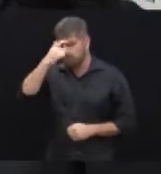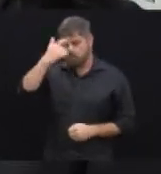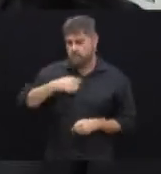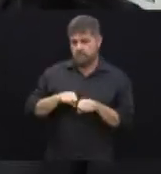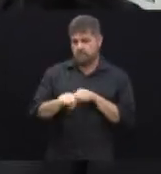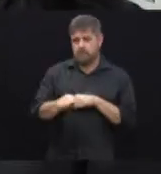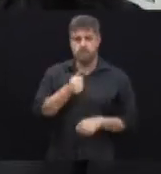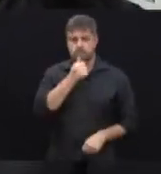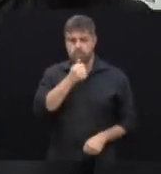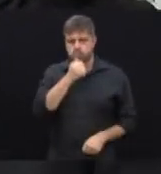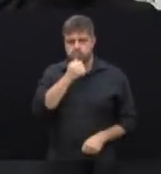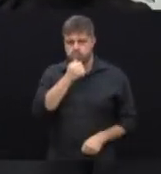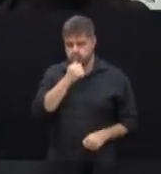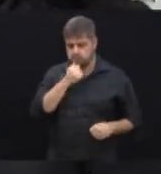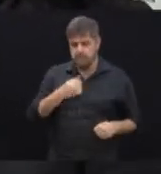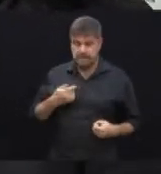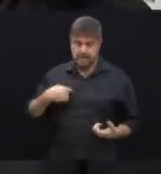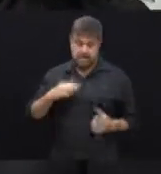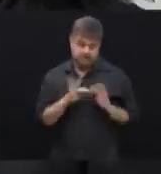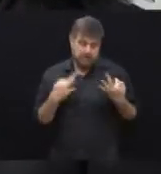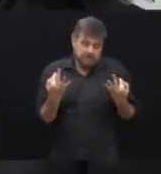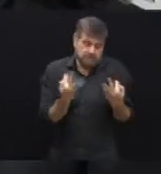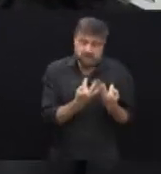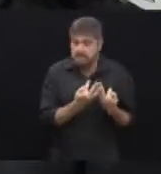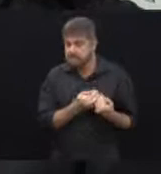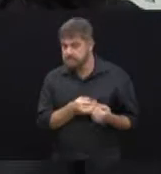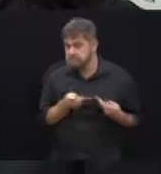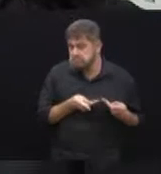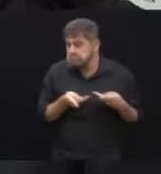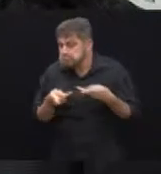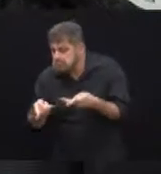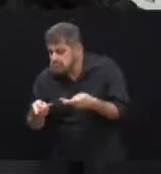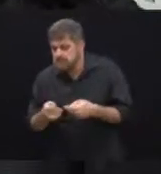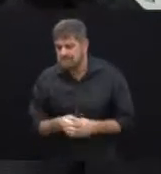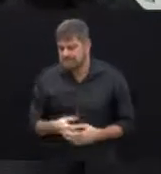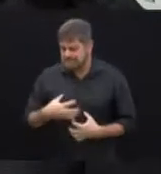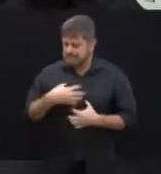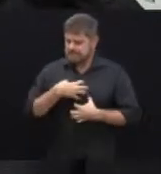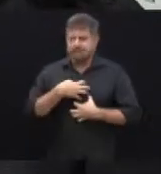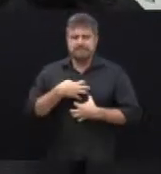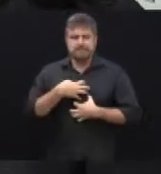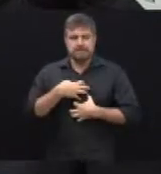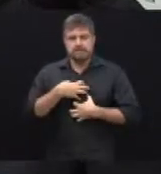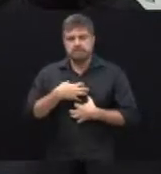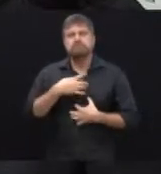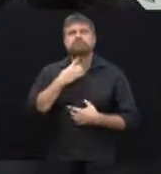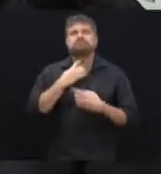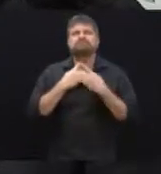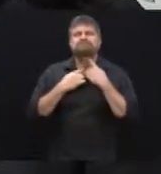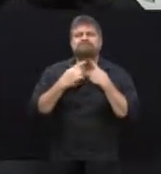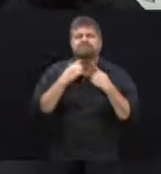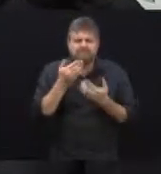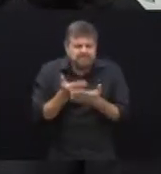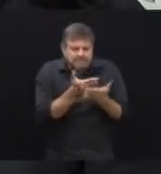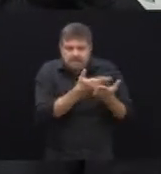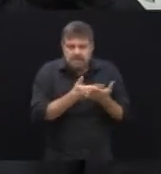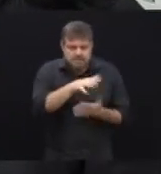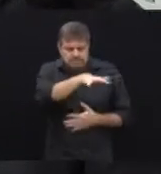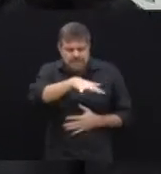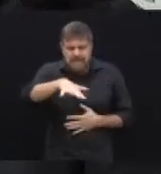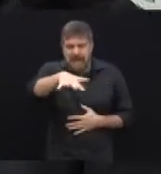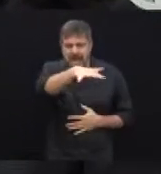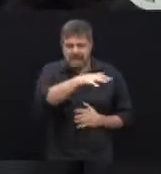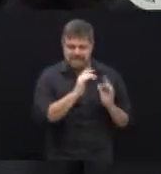Eu não era médica formada, eu ia acompanhar ela mais como familiar, mas me tocou muito. Isso me motivou, então, a estar